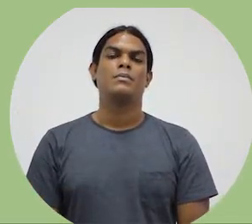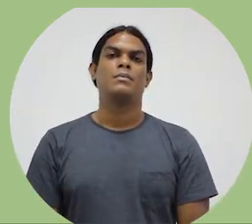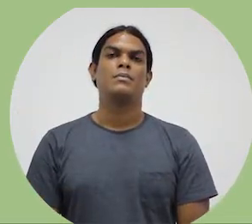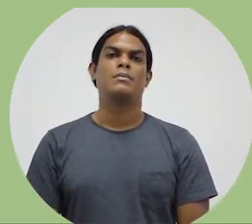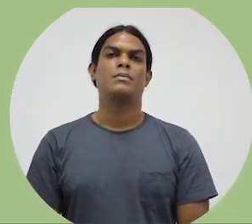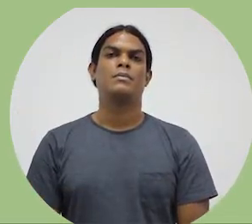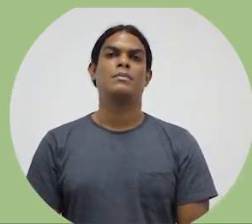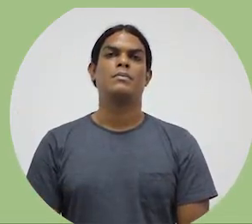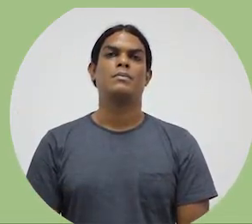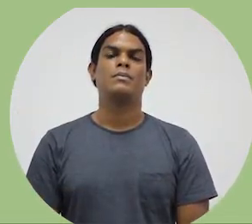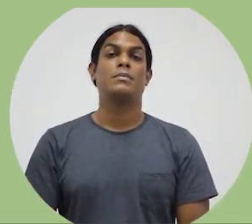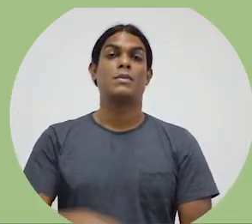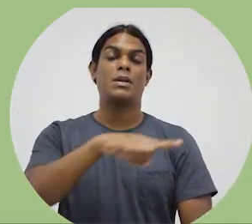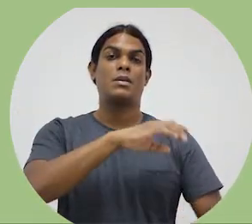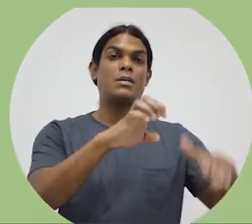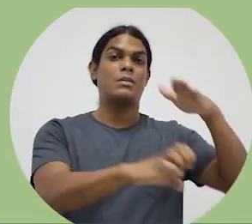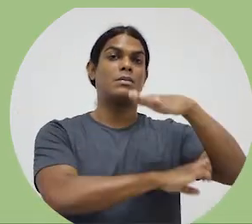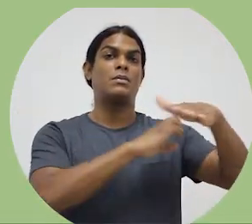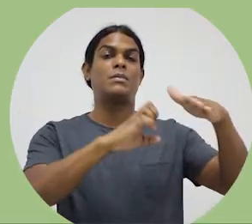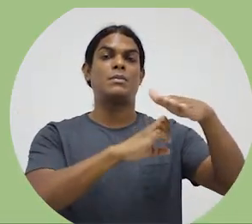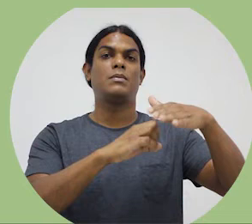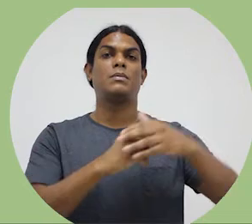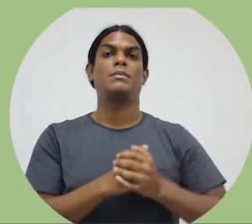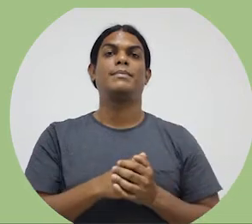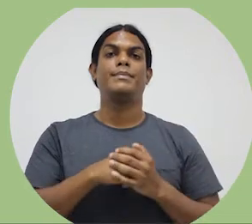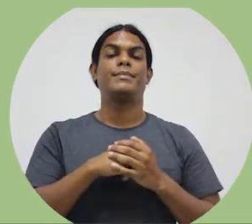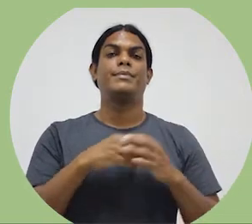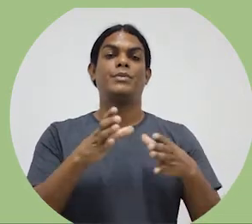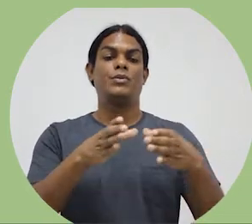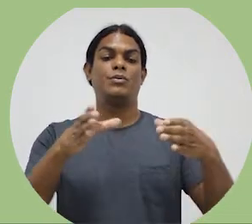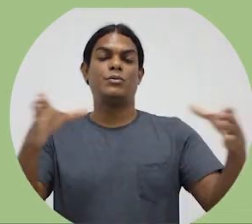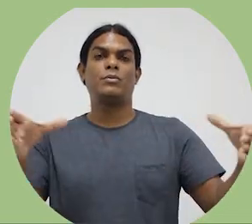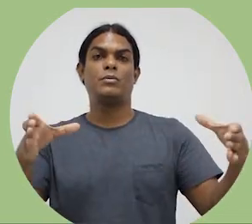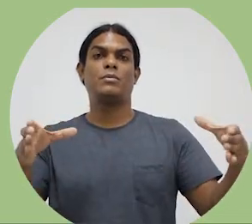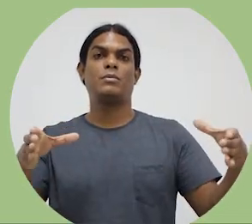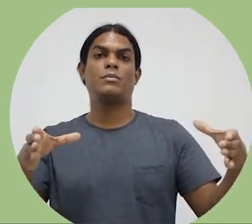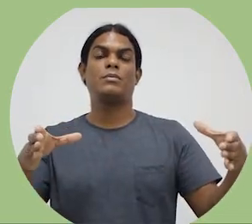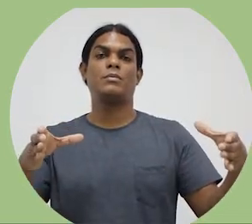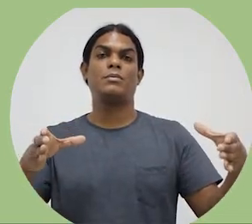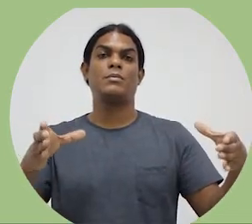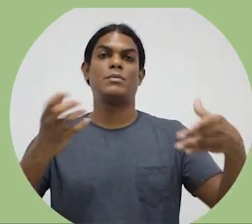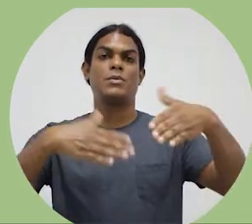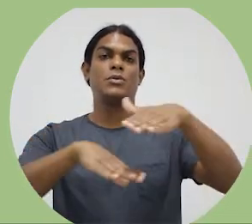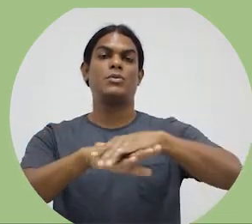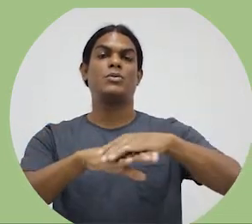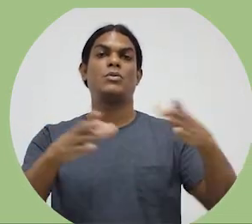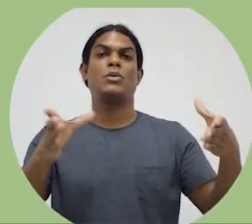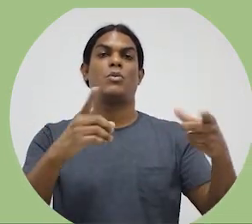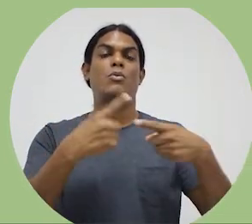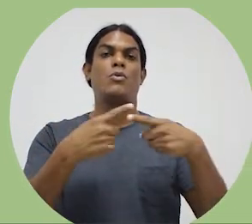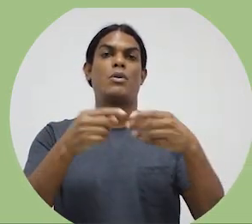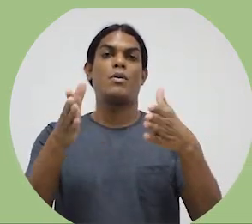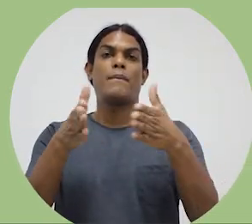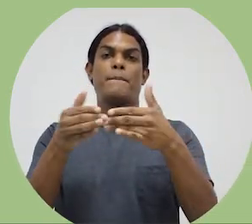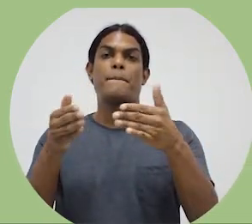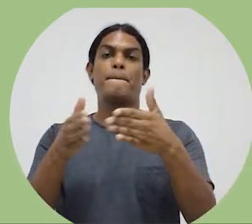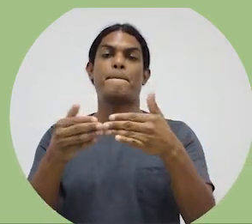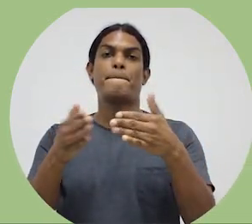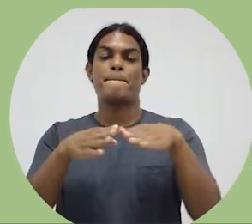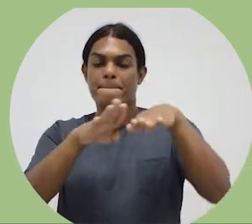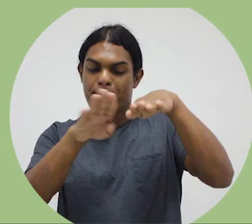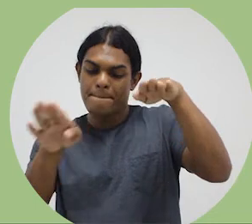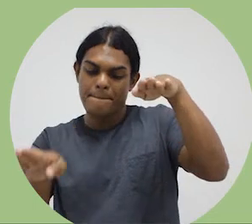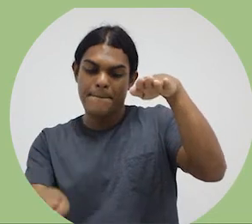que que essa empresa tinha uma capacidade ociosa aqui no início do mês, pois a entrada de pedidos era